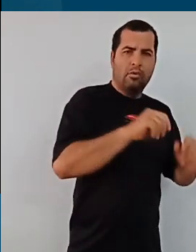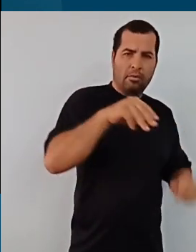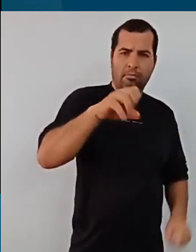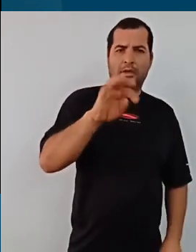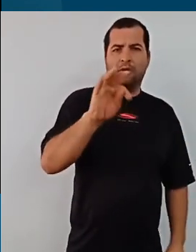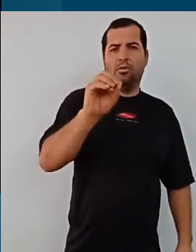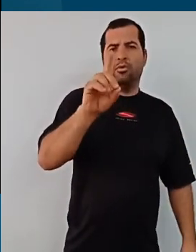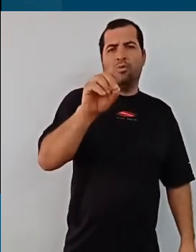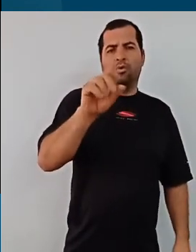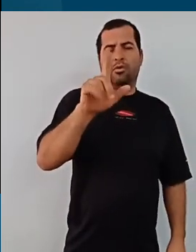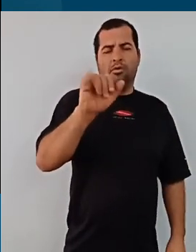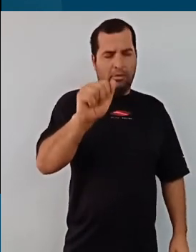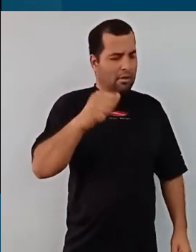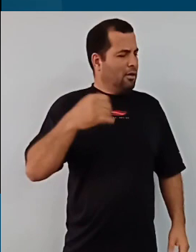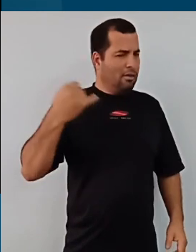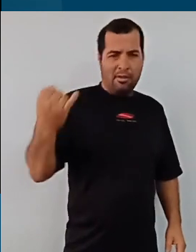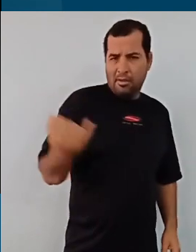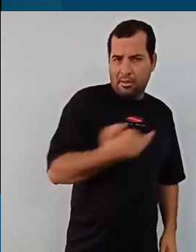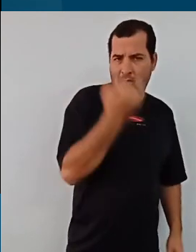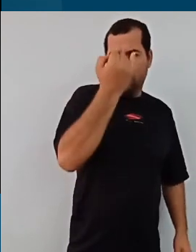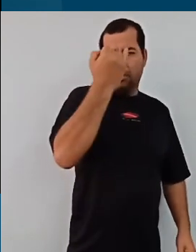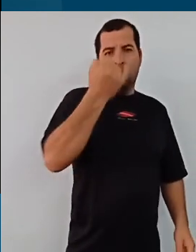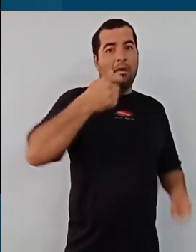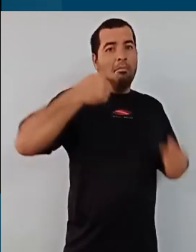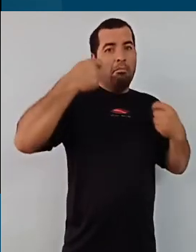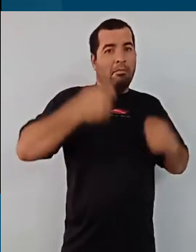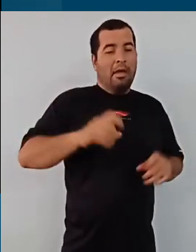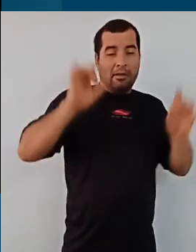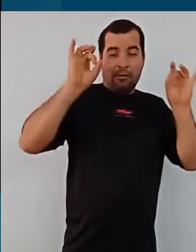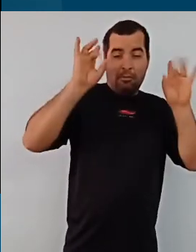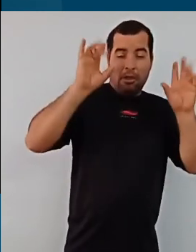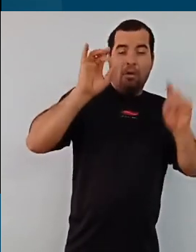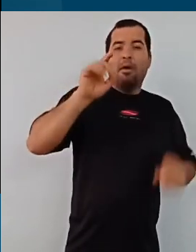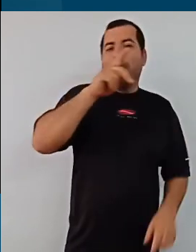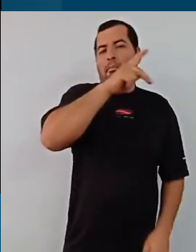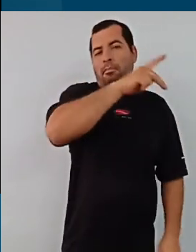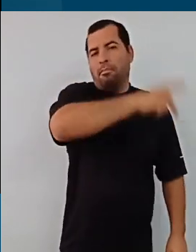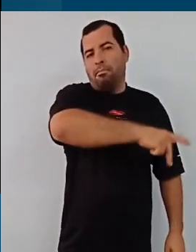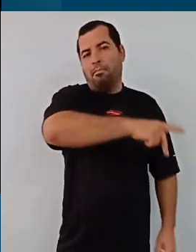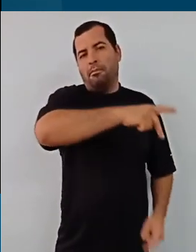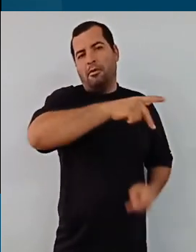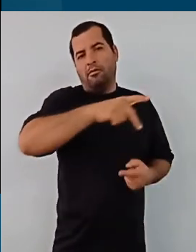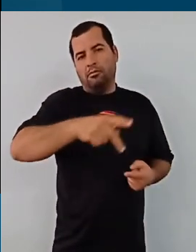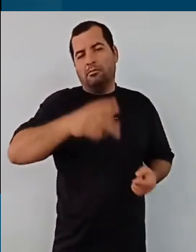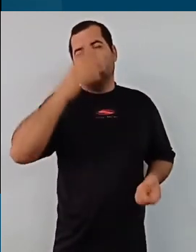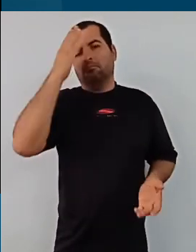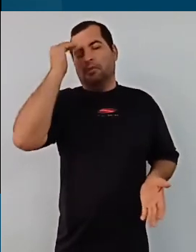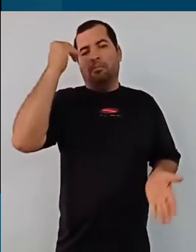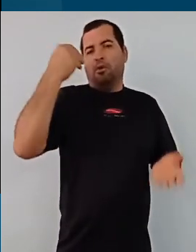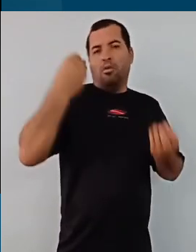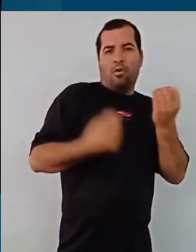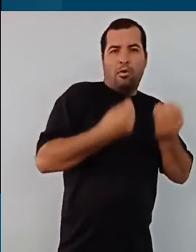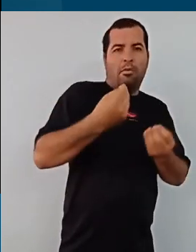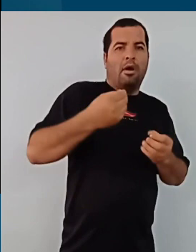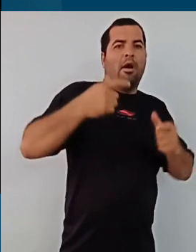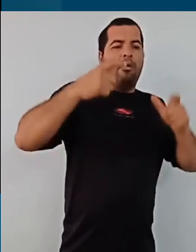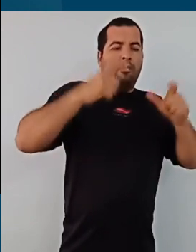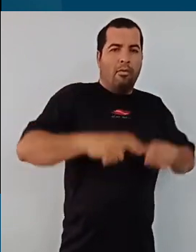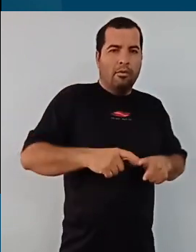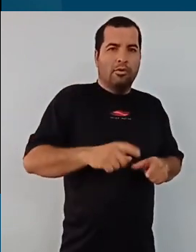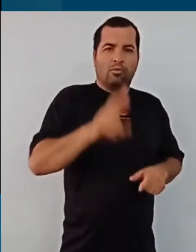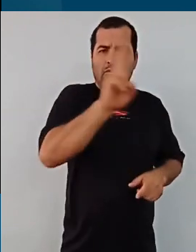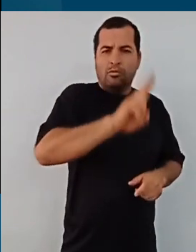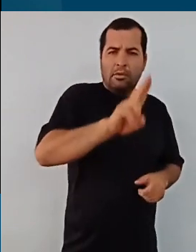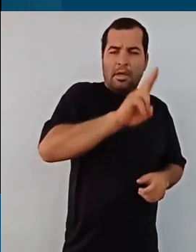que precisa de um excelente professor, um excelente profissional que saiba como usar, quando usar e por que